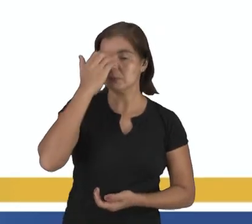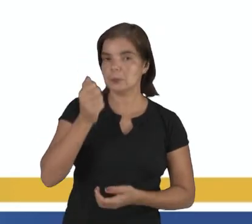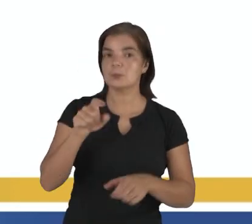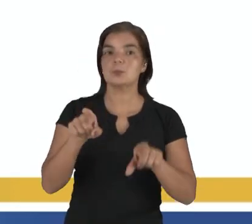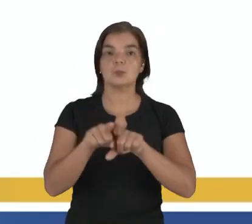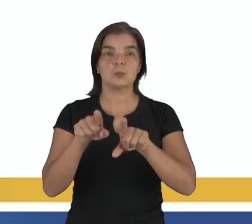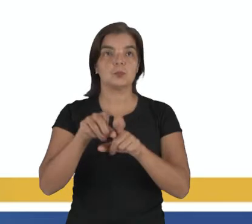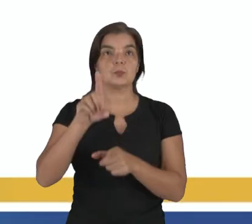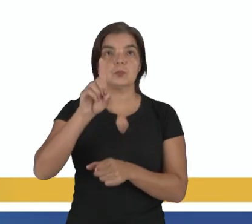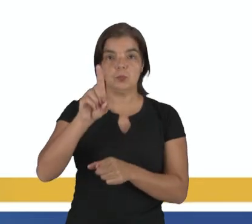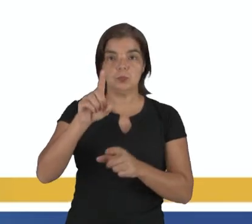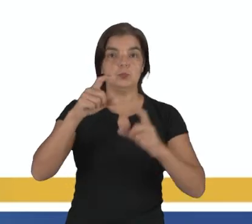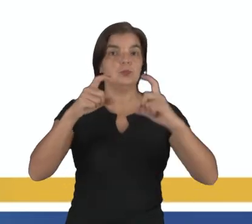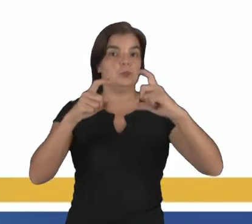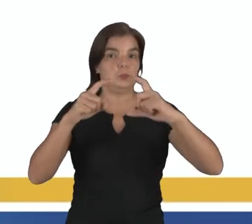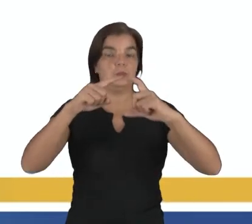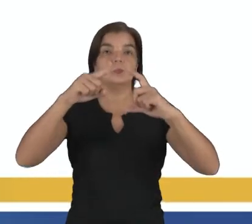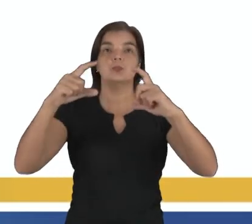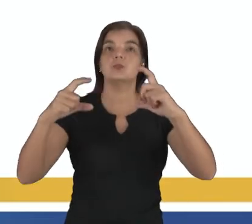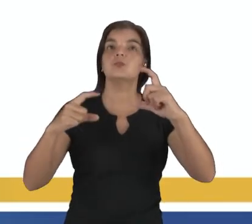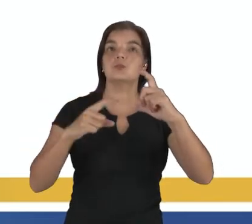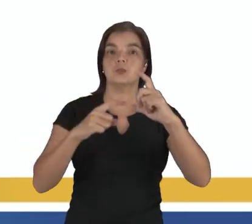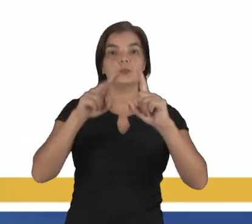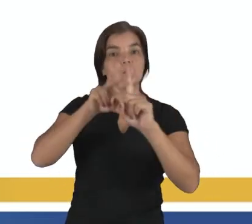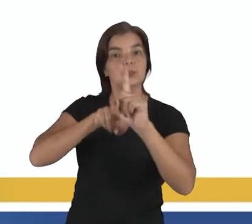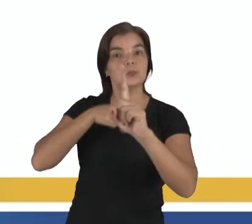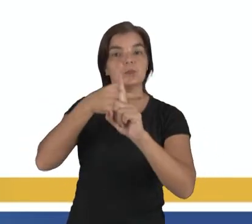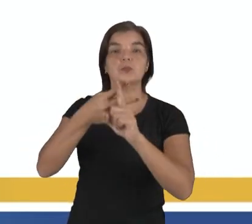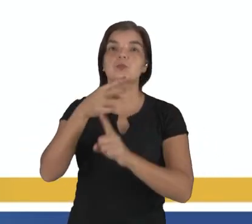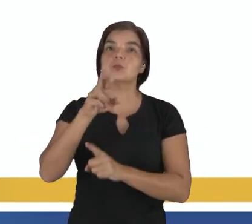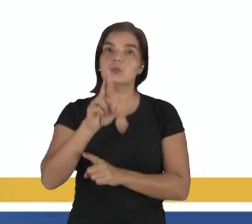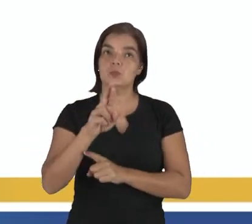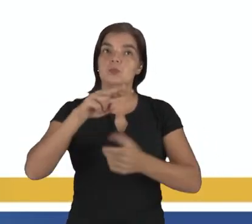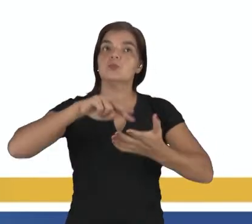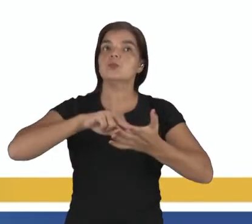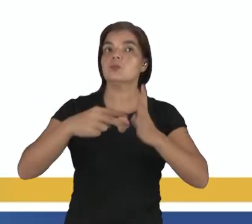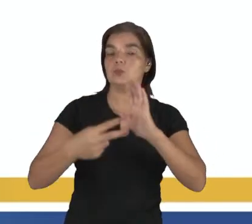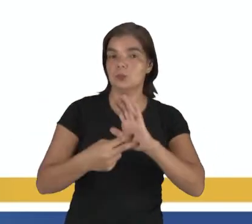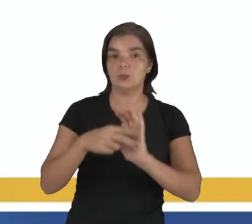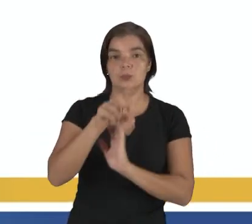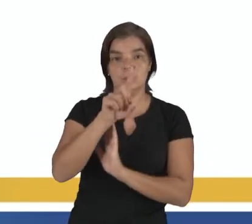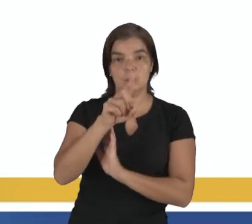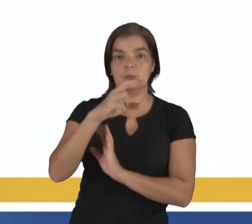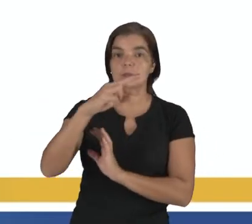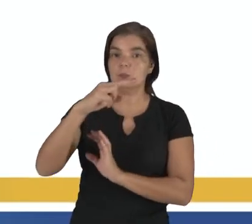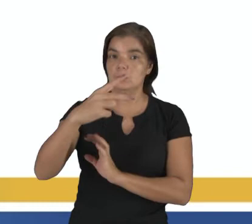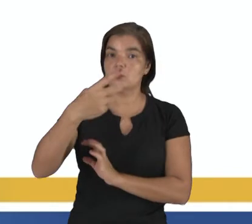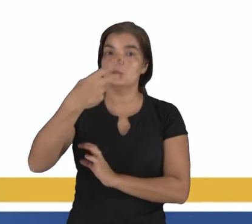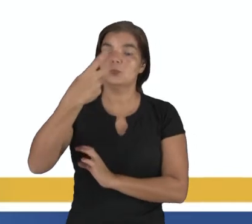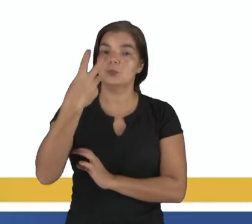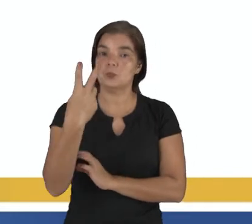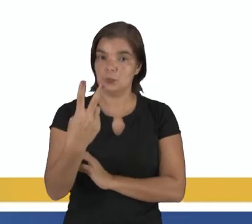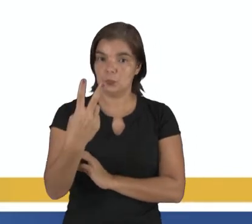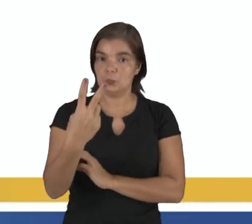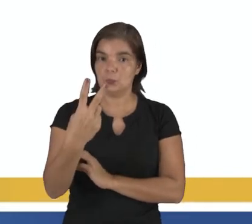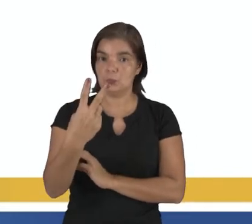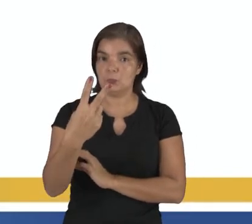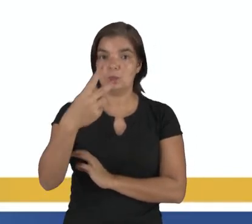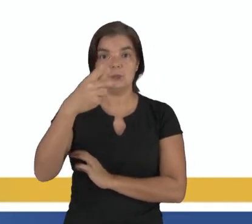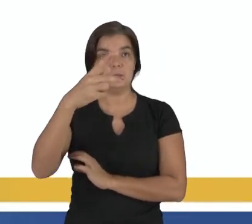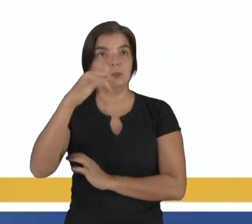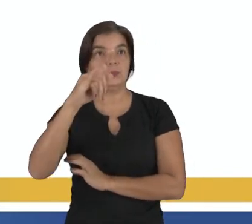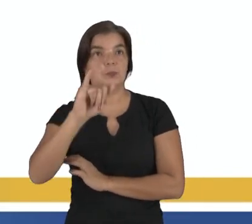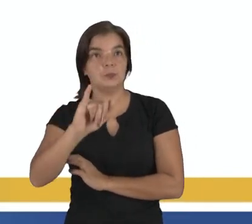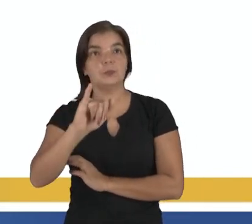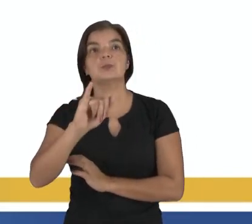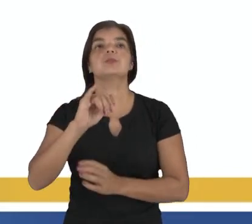Sabemos que o diâmetro da circunferência é o dobro do raio. Ou seja, D é igual a